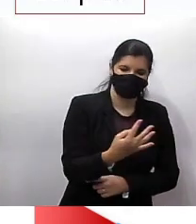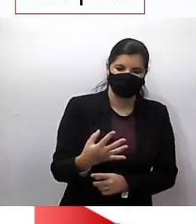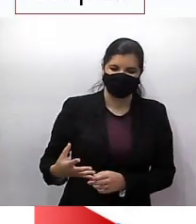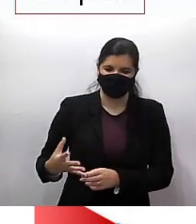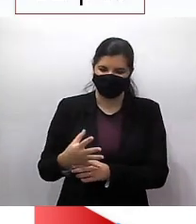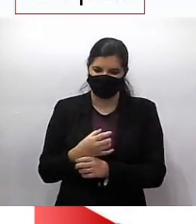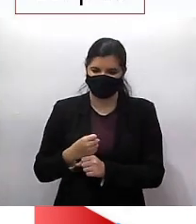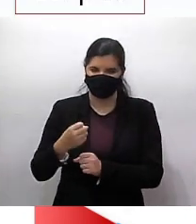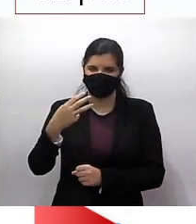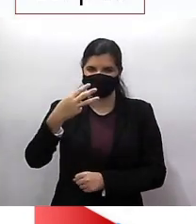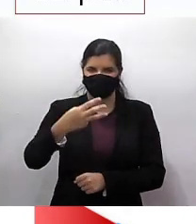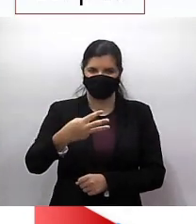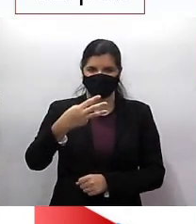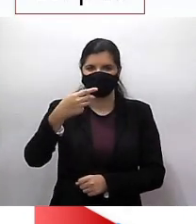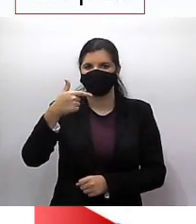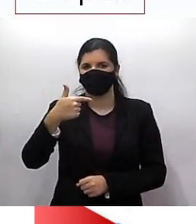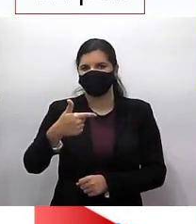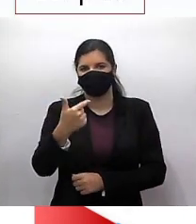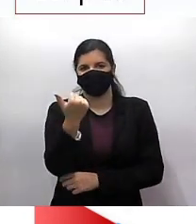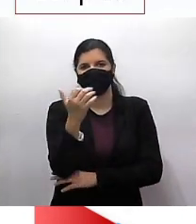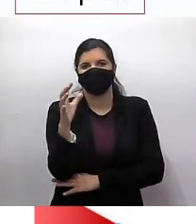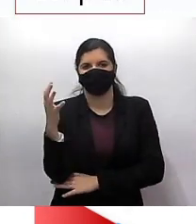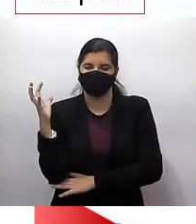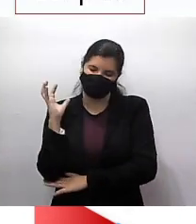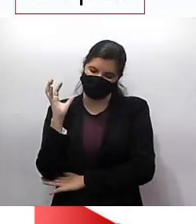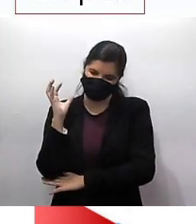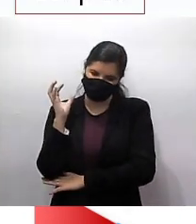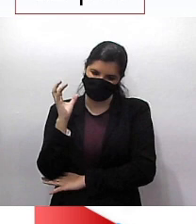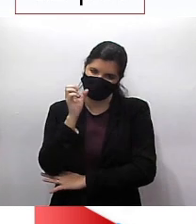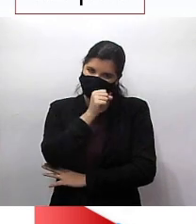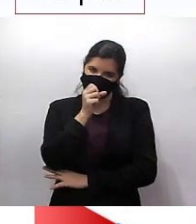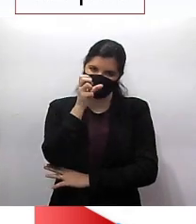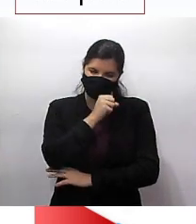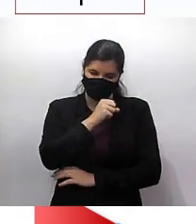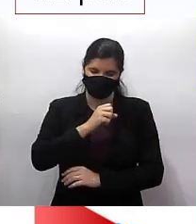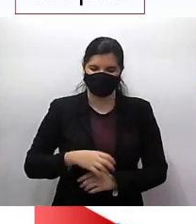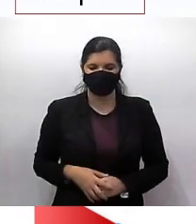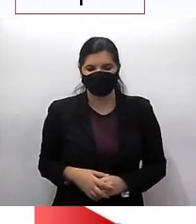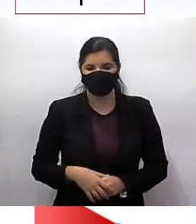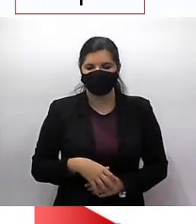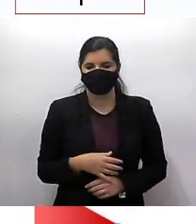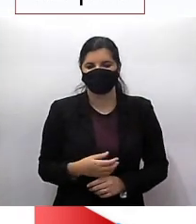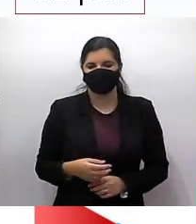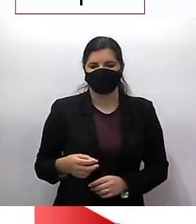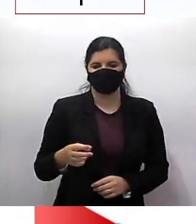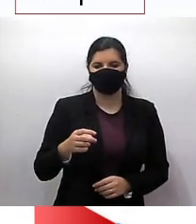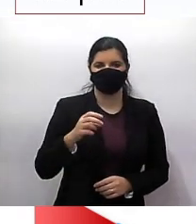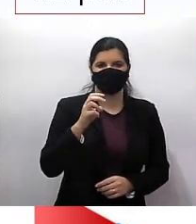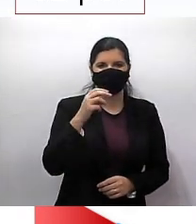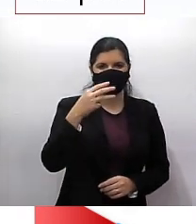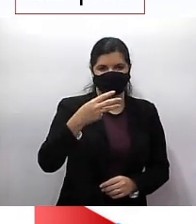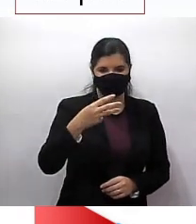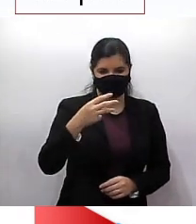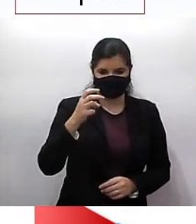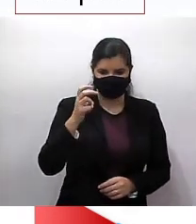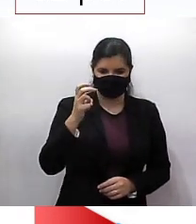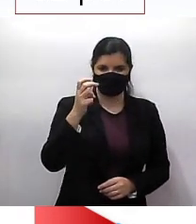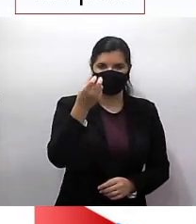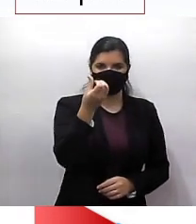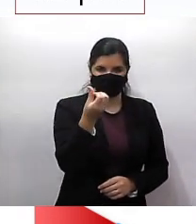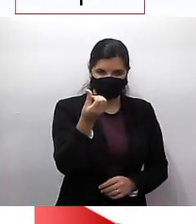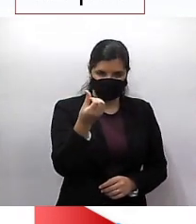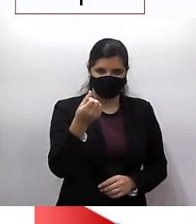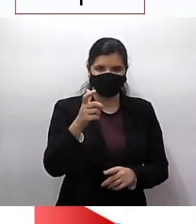bom? Que vai dar 32 pés de laranja. Então eu tenho 52 pés mais 32 para formar